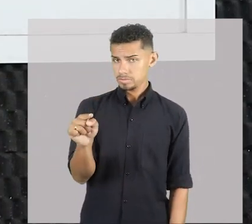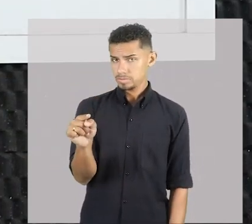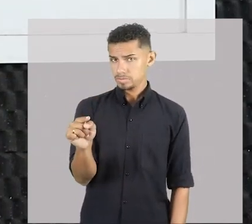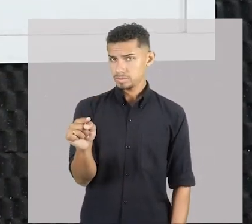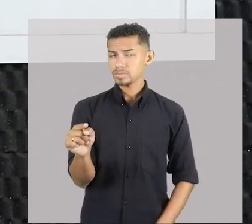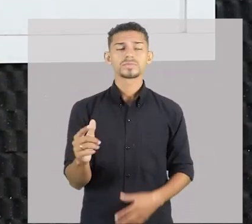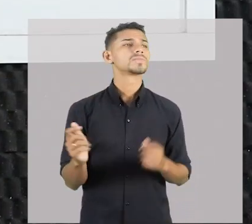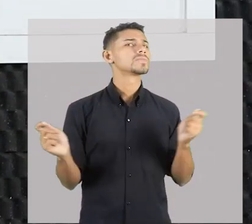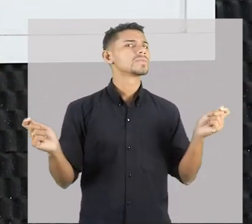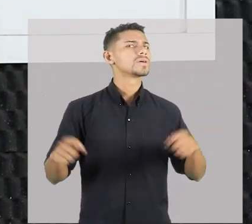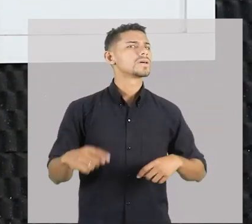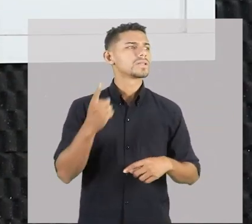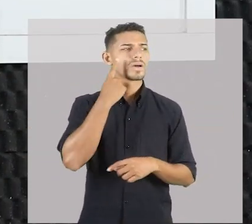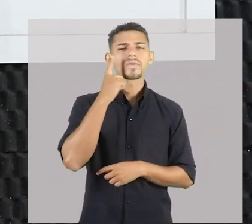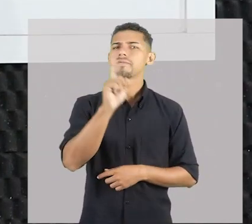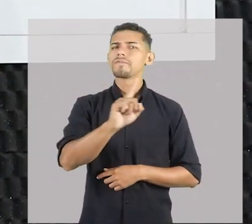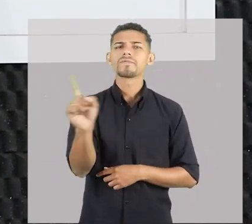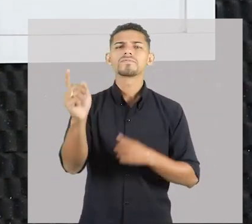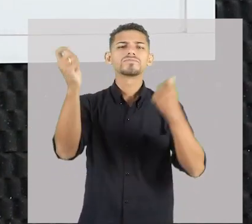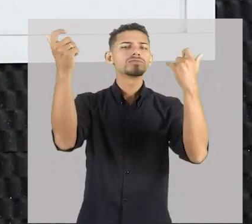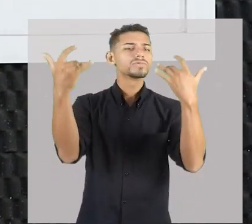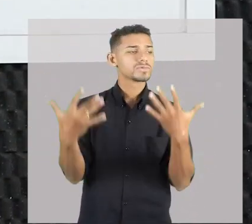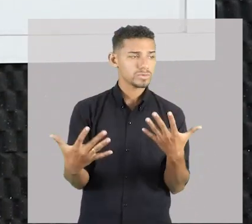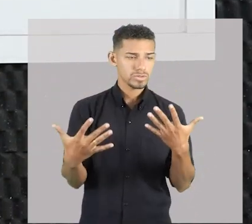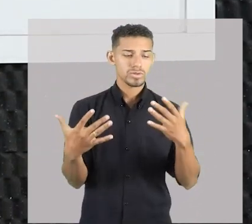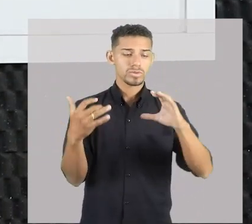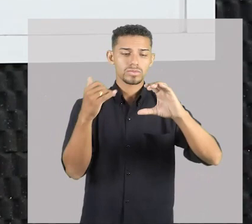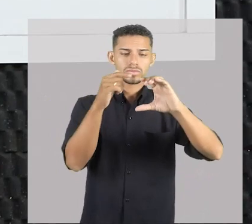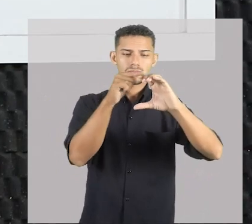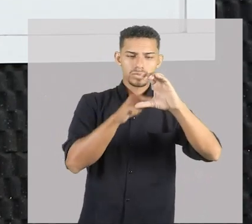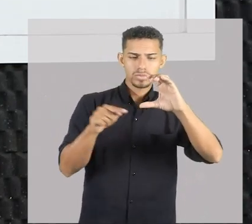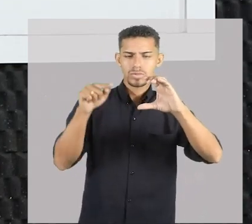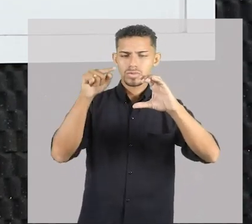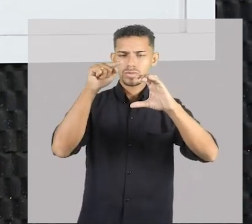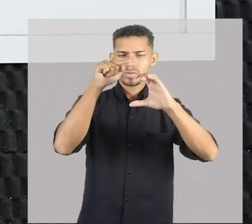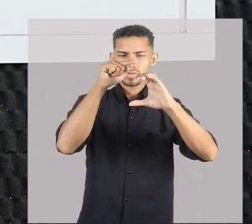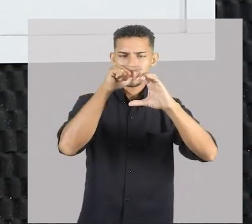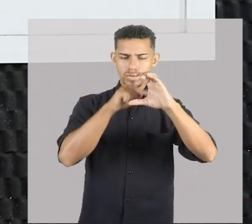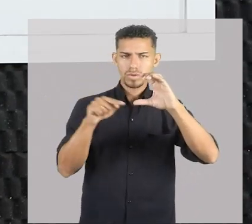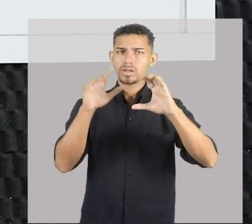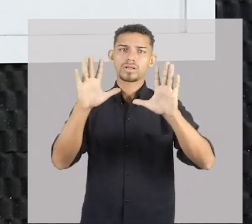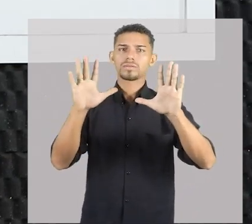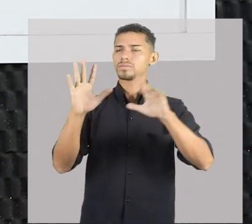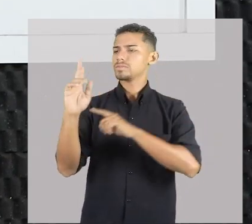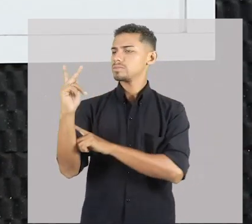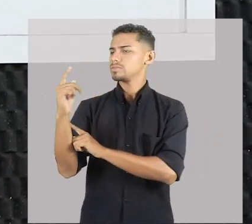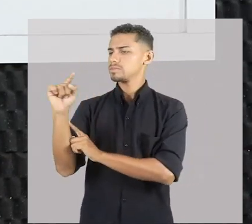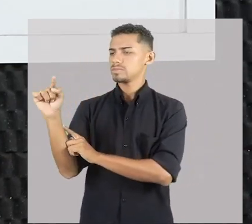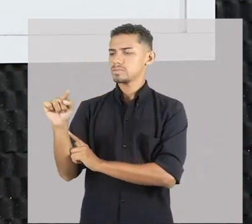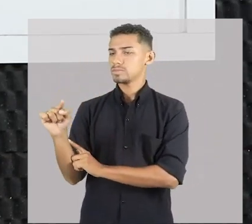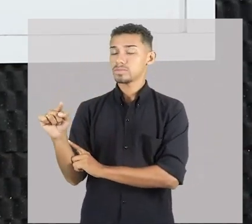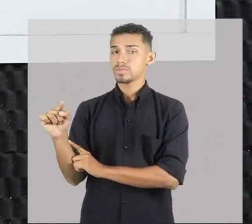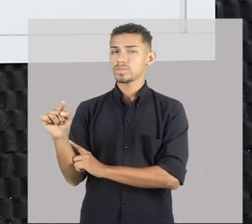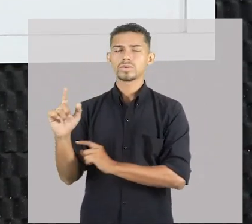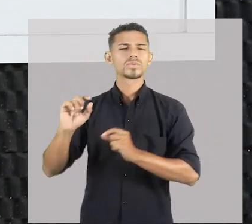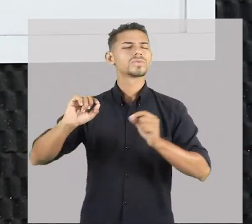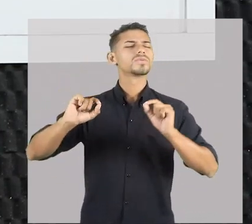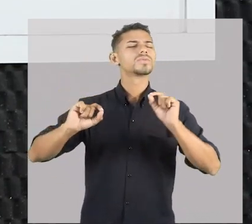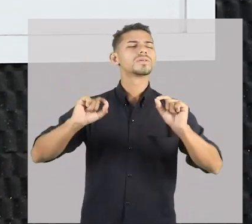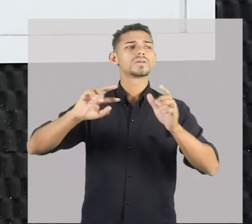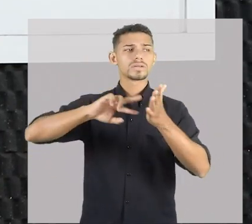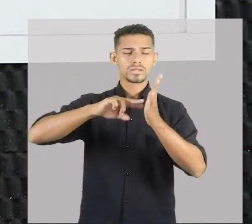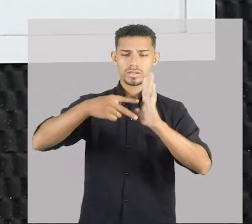não costuma falar voltas por segundo, a gente fala em Hertz. O que seria um movimento circular